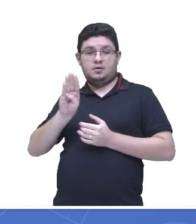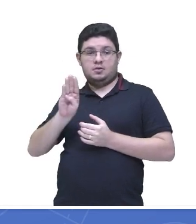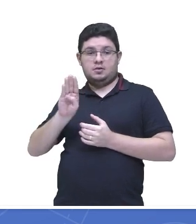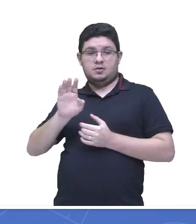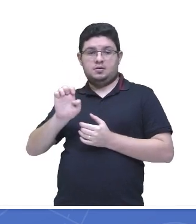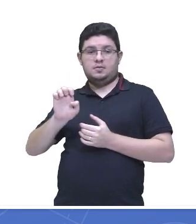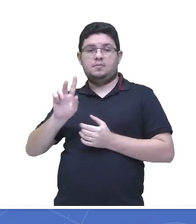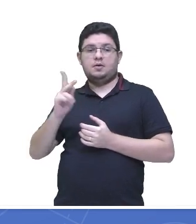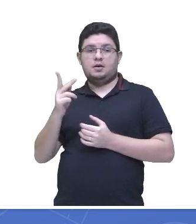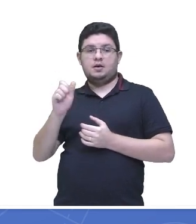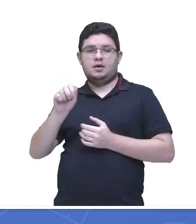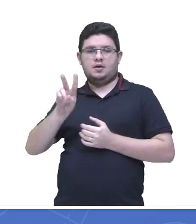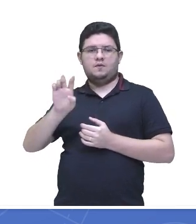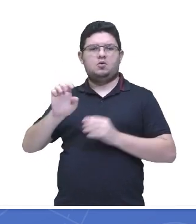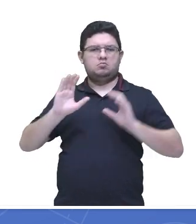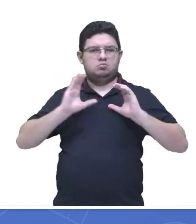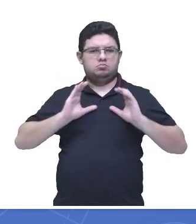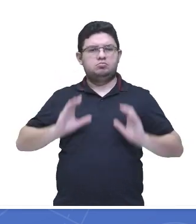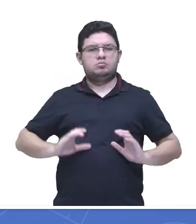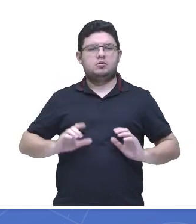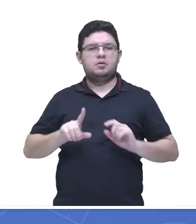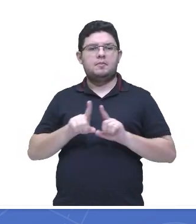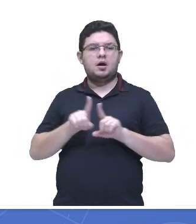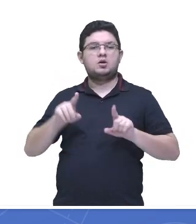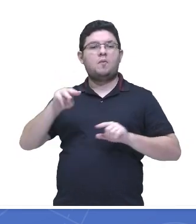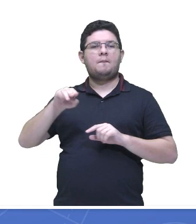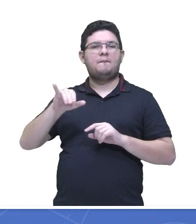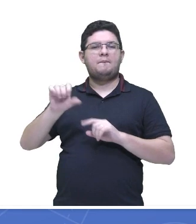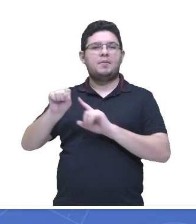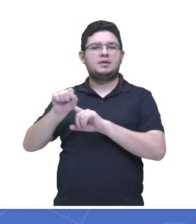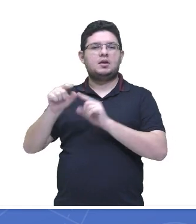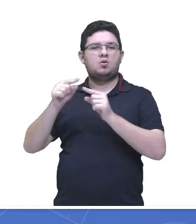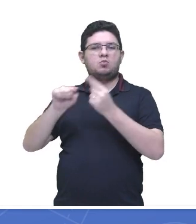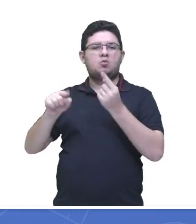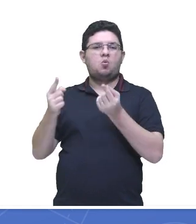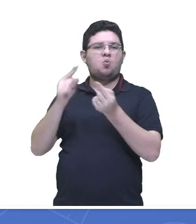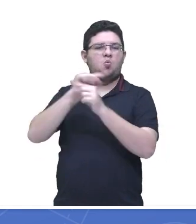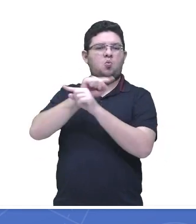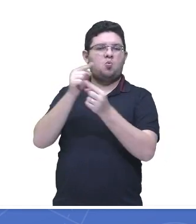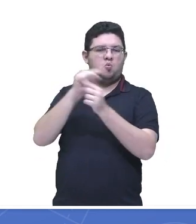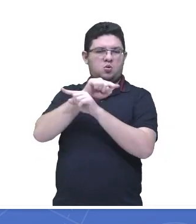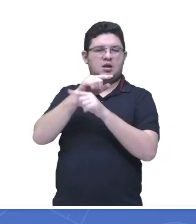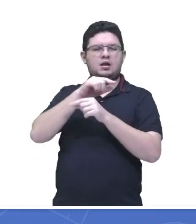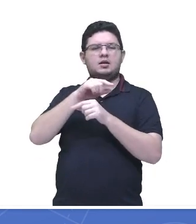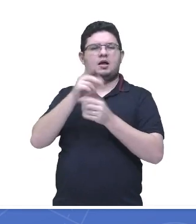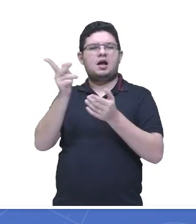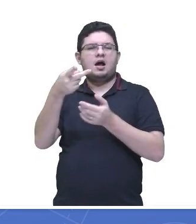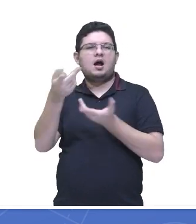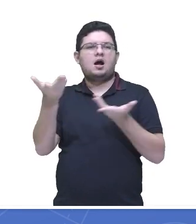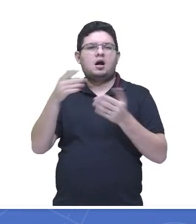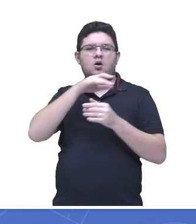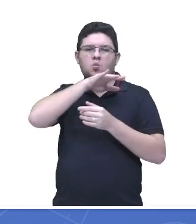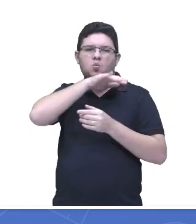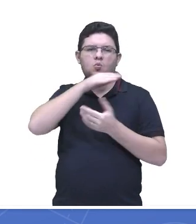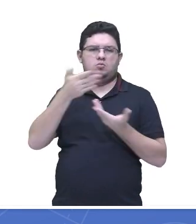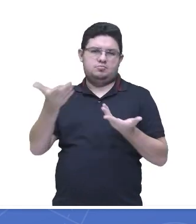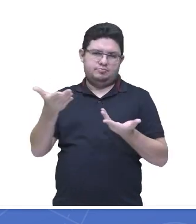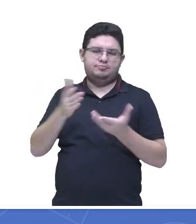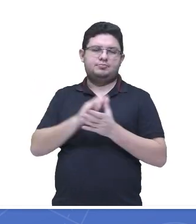significa que tal não é como, é o contrário aqui, que foi ruim, de forma errada, então